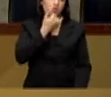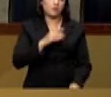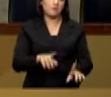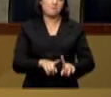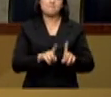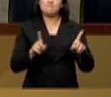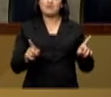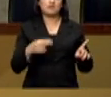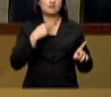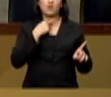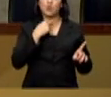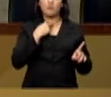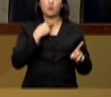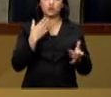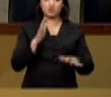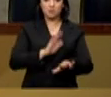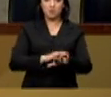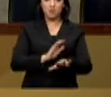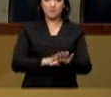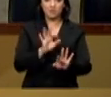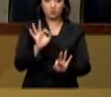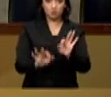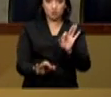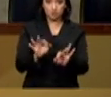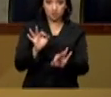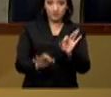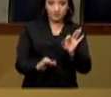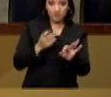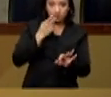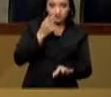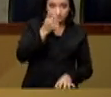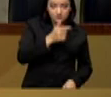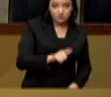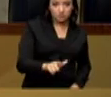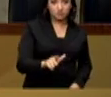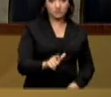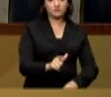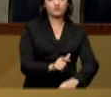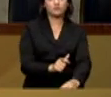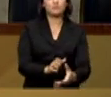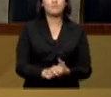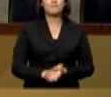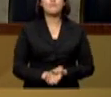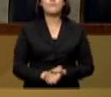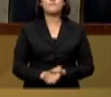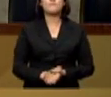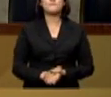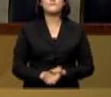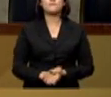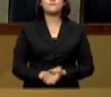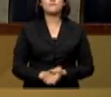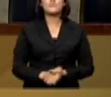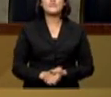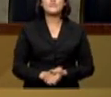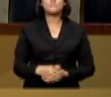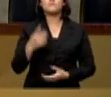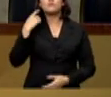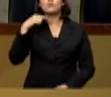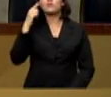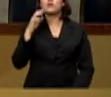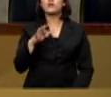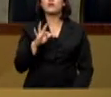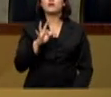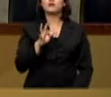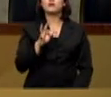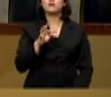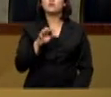não é admitido no julgamento. Claro, esse esclarecimento é suficiente. É renovável. Pois não. Ah, doutor Tiago Holanda, é matéria de fato?